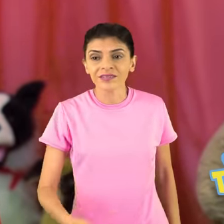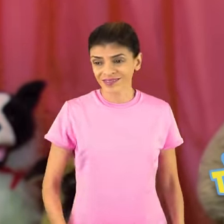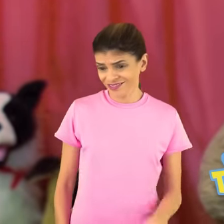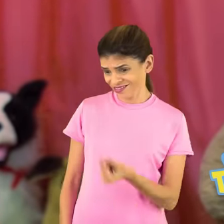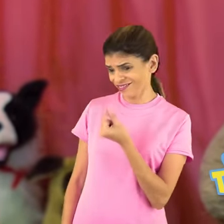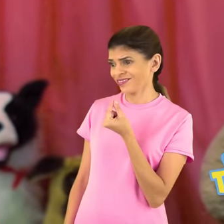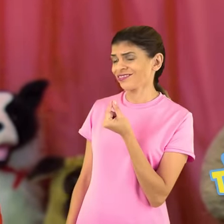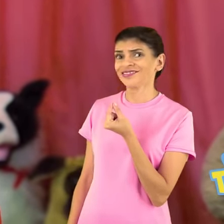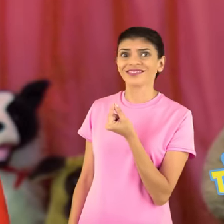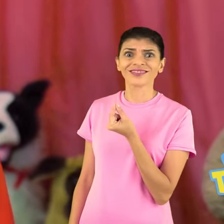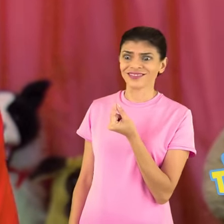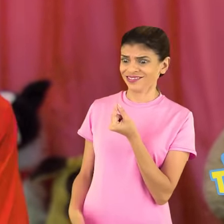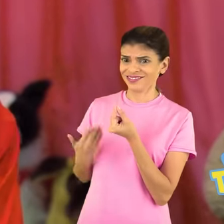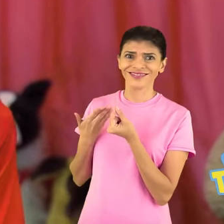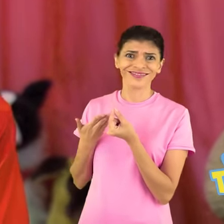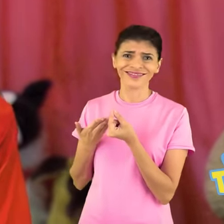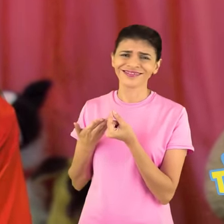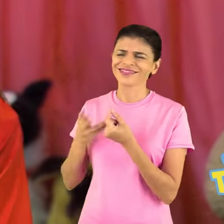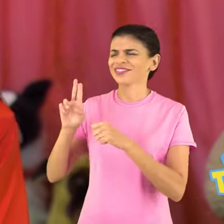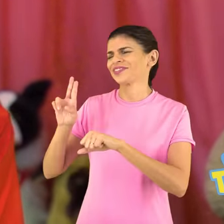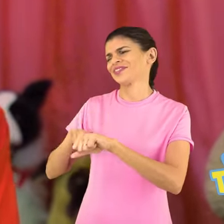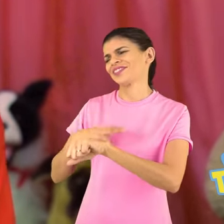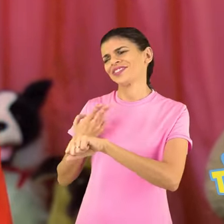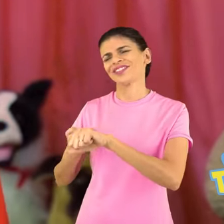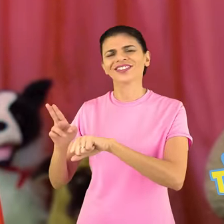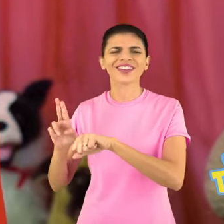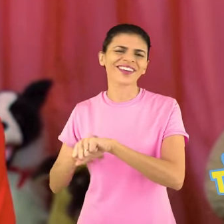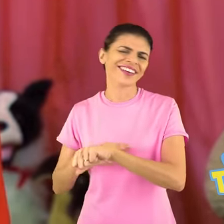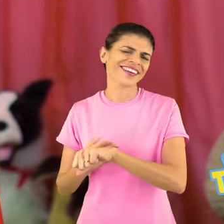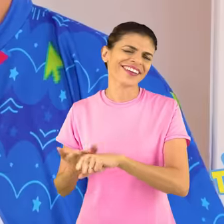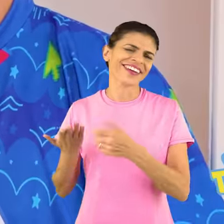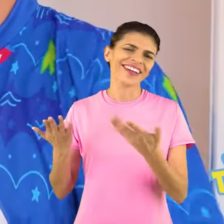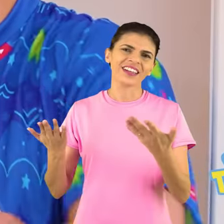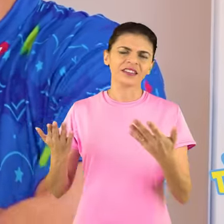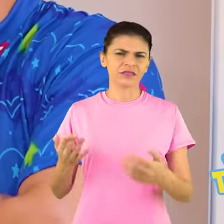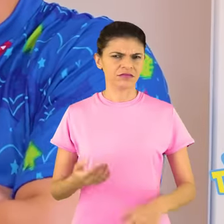Isso daqui? É chocolate!